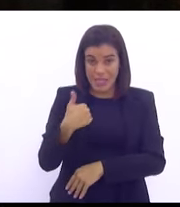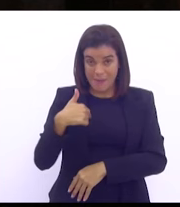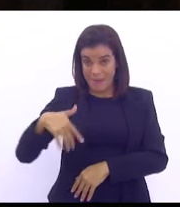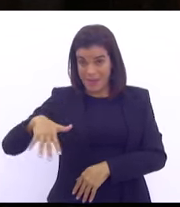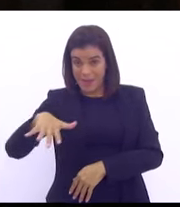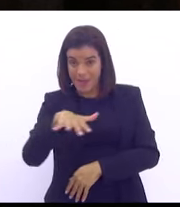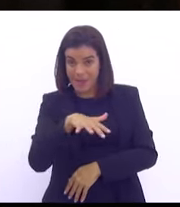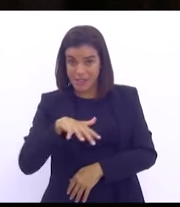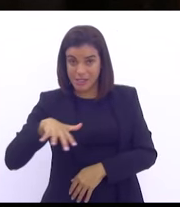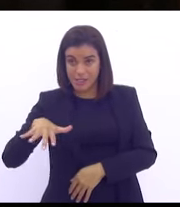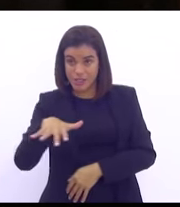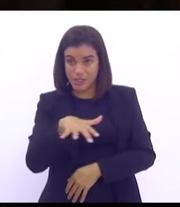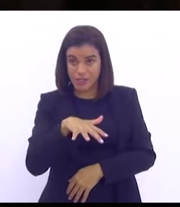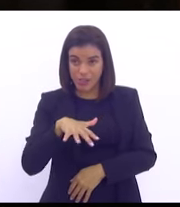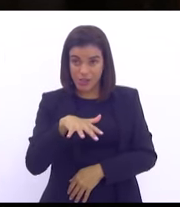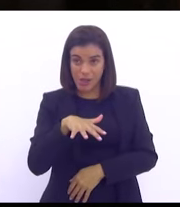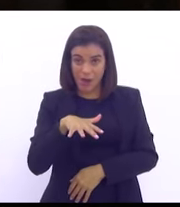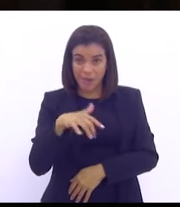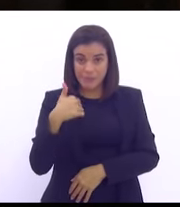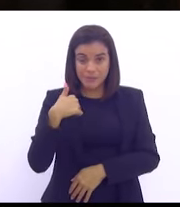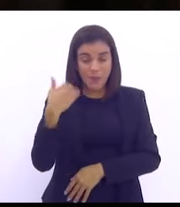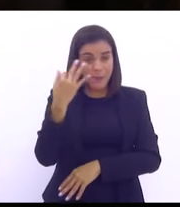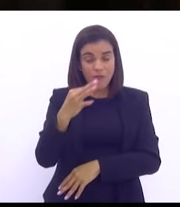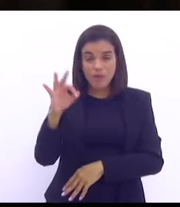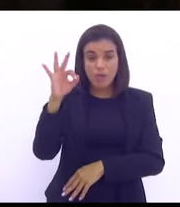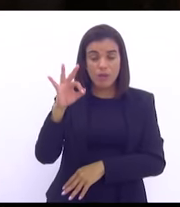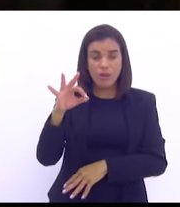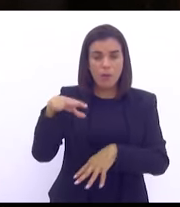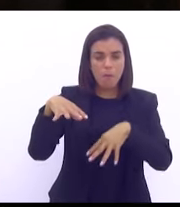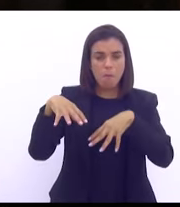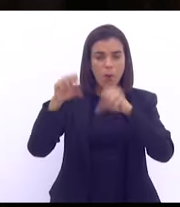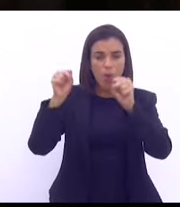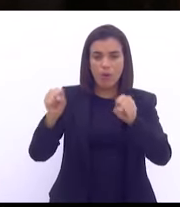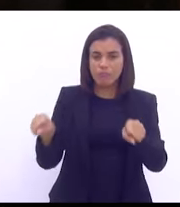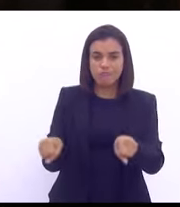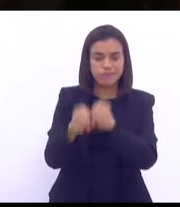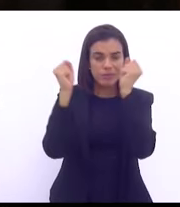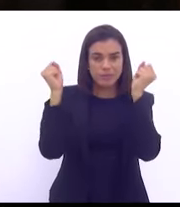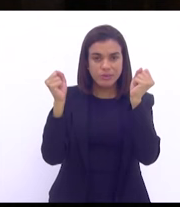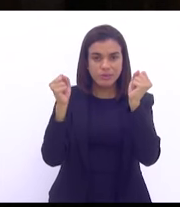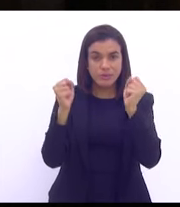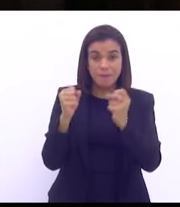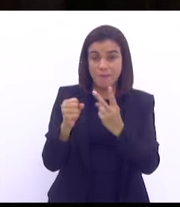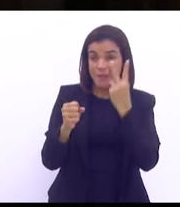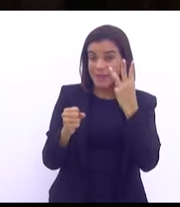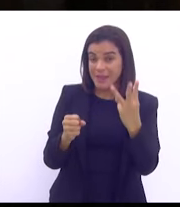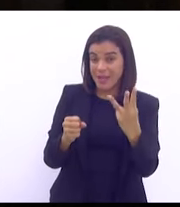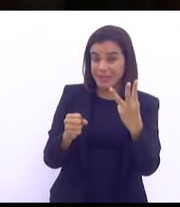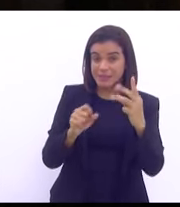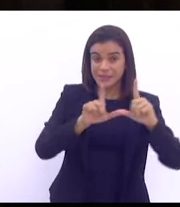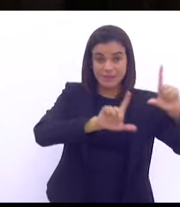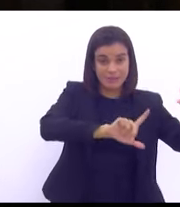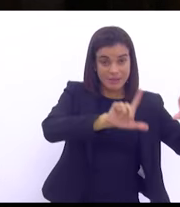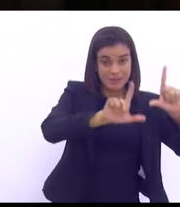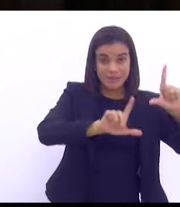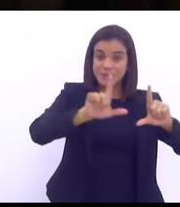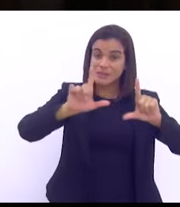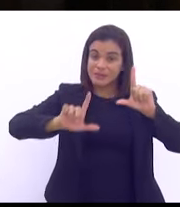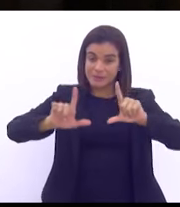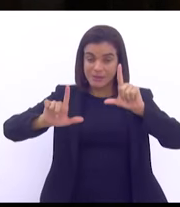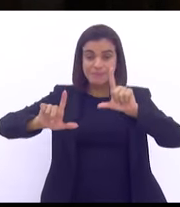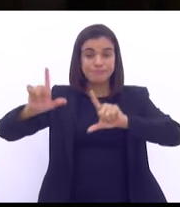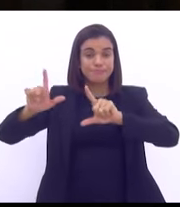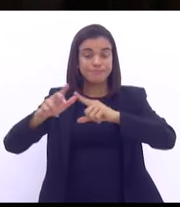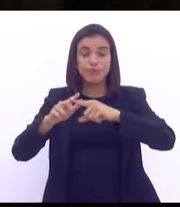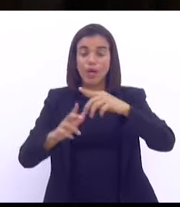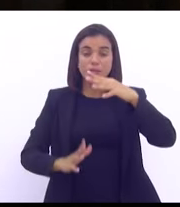região, a minha fundação queimou 3 aparelhos de televisão pelo pico da